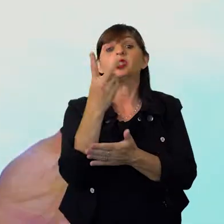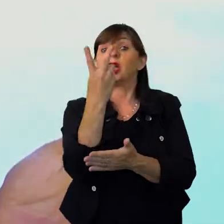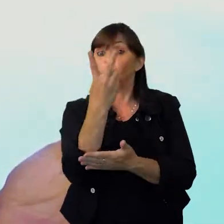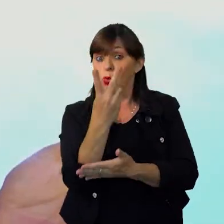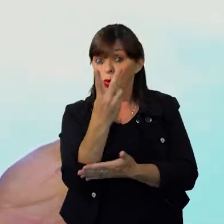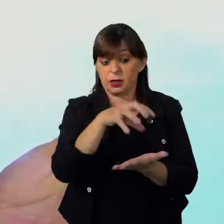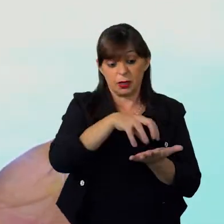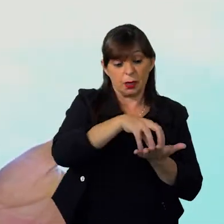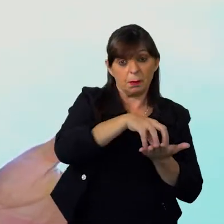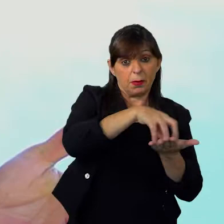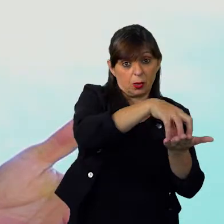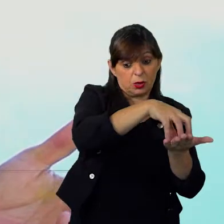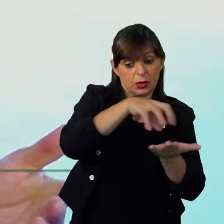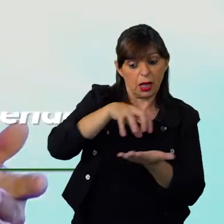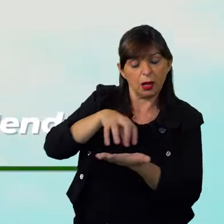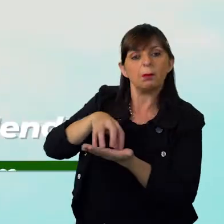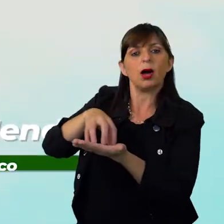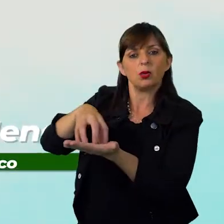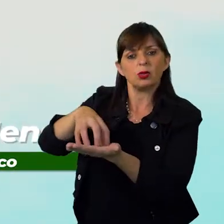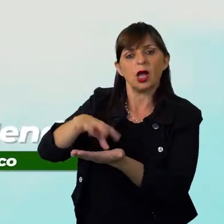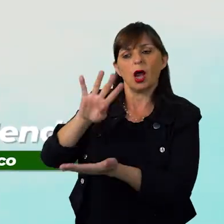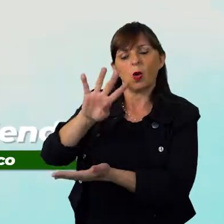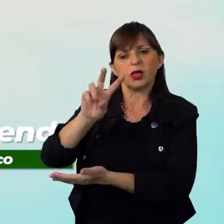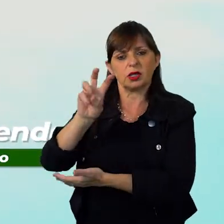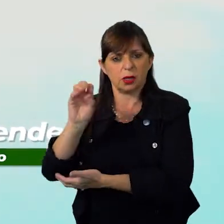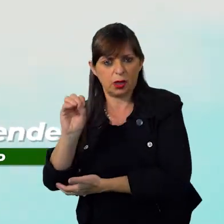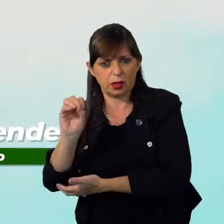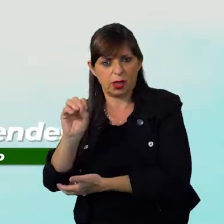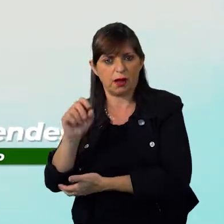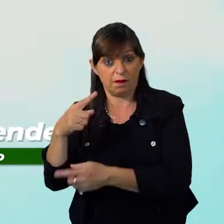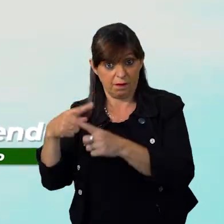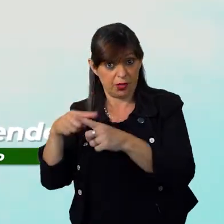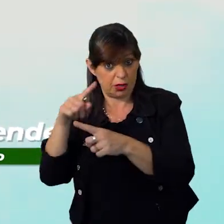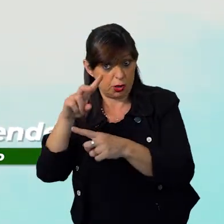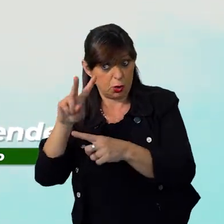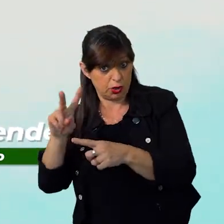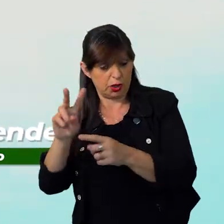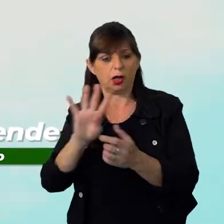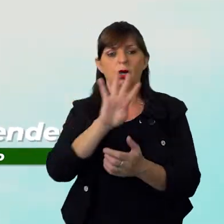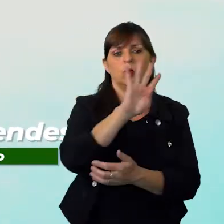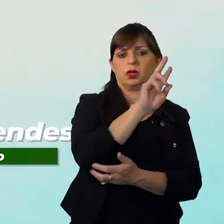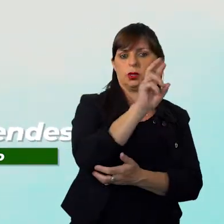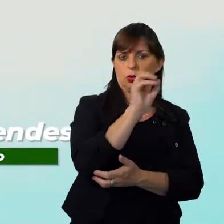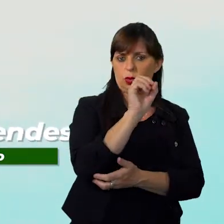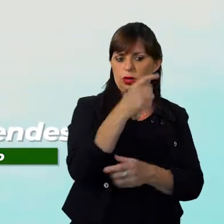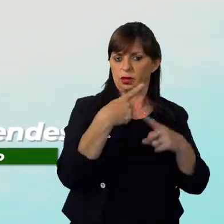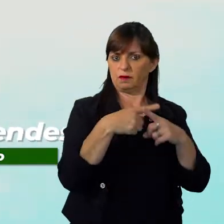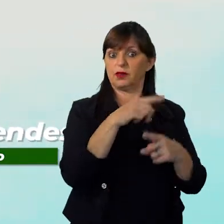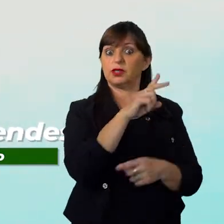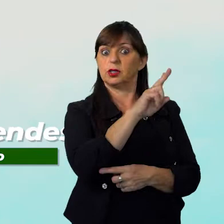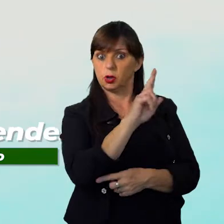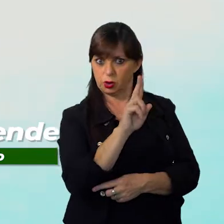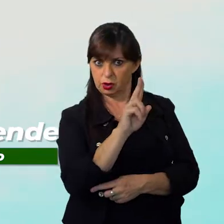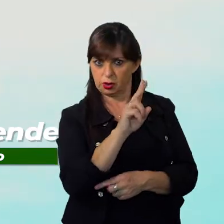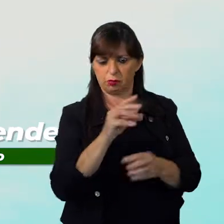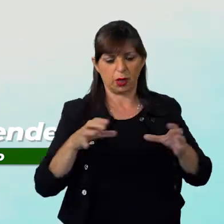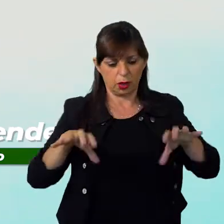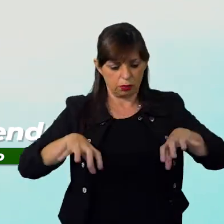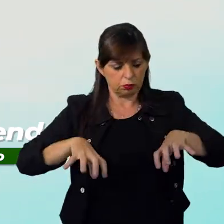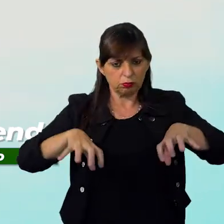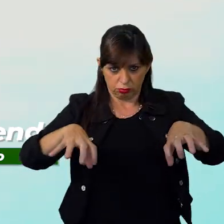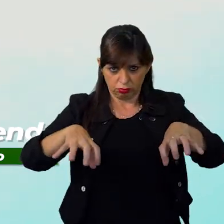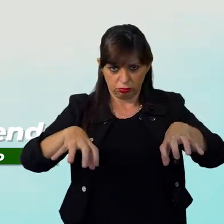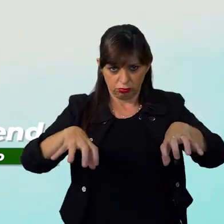pequena ele 450 dúzias de 500 ou 600 quando se aproveitava era do